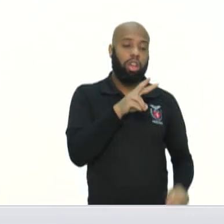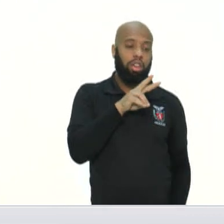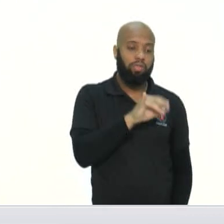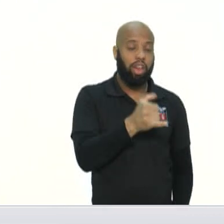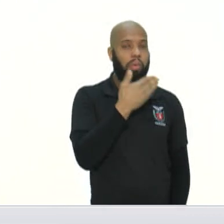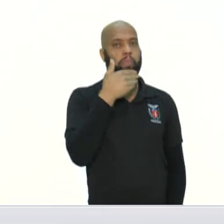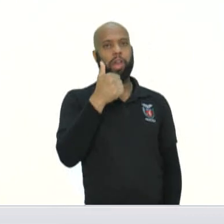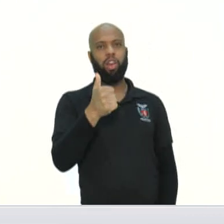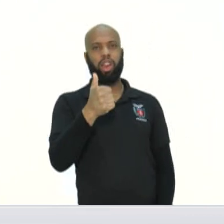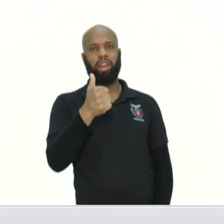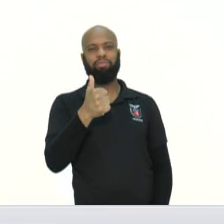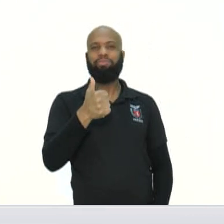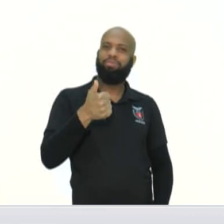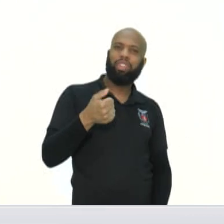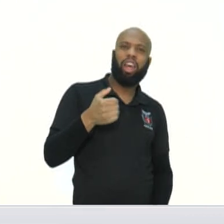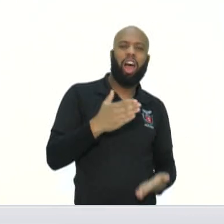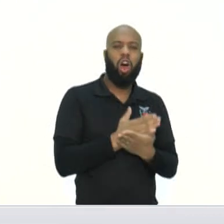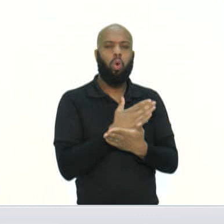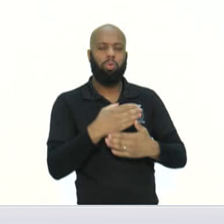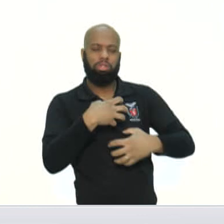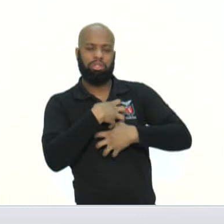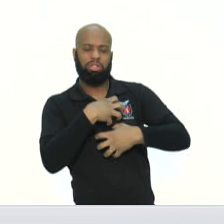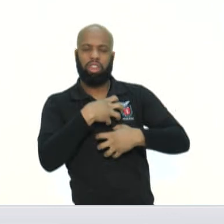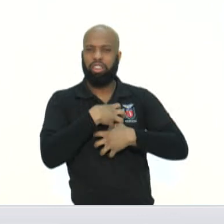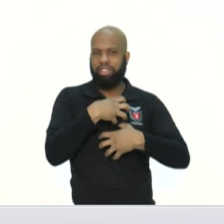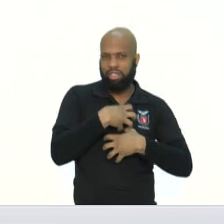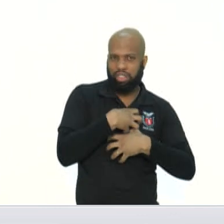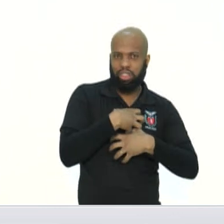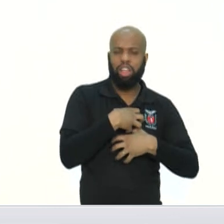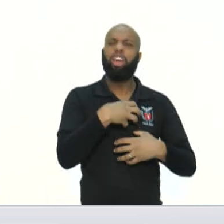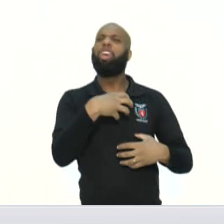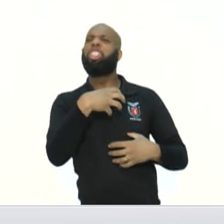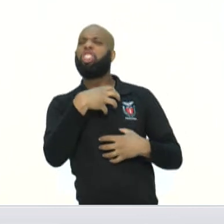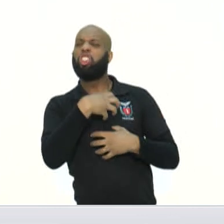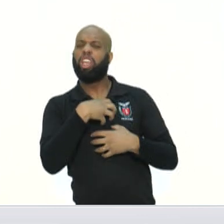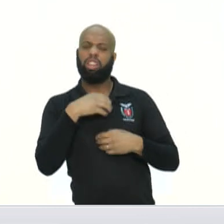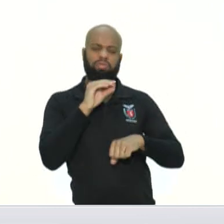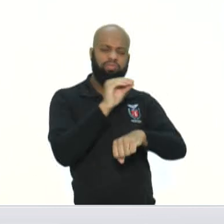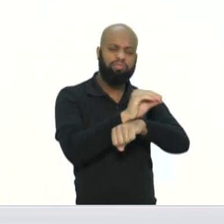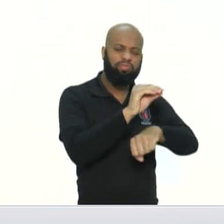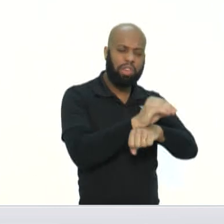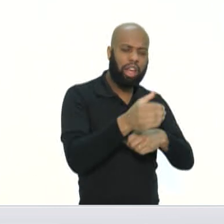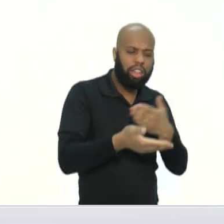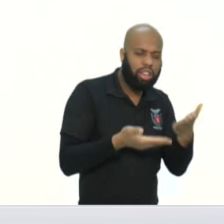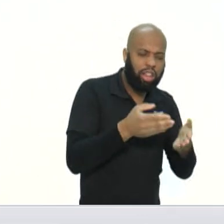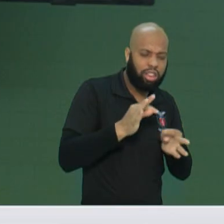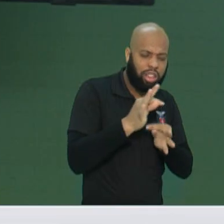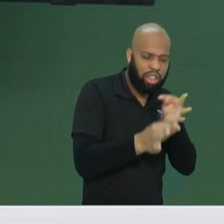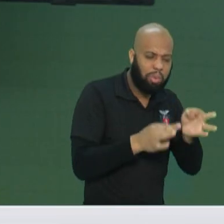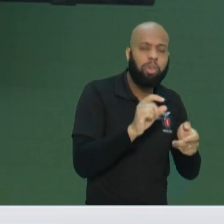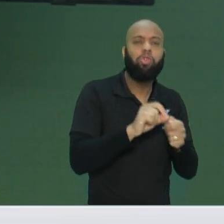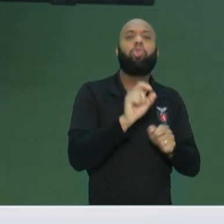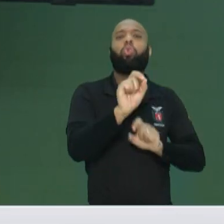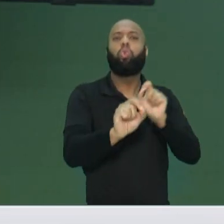os sintomas, tá bom? Estão entre as formas de tratamento. Então, o que a pessoa precisa fazer?